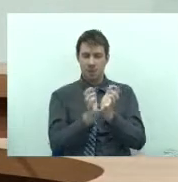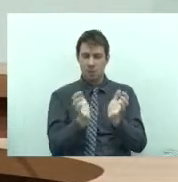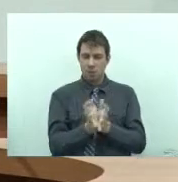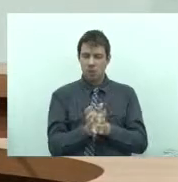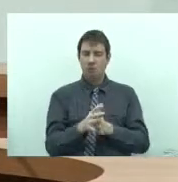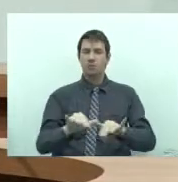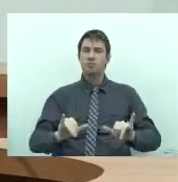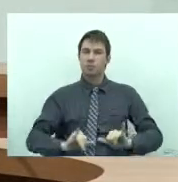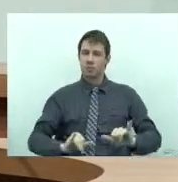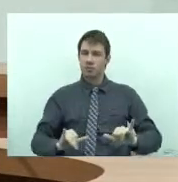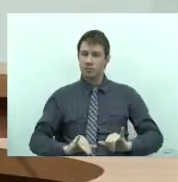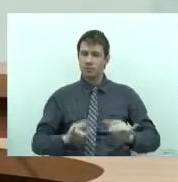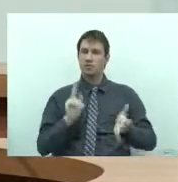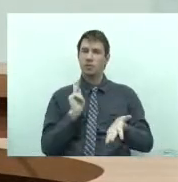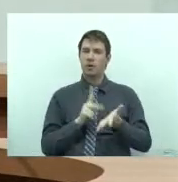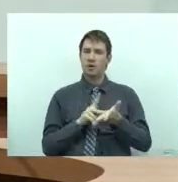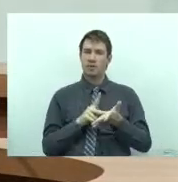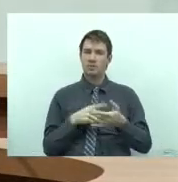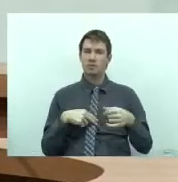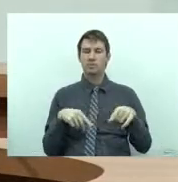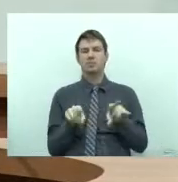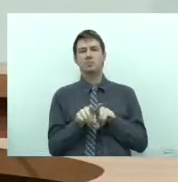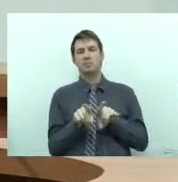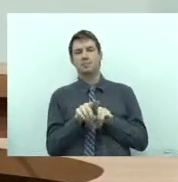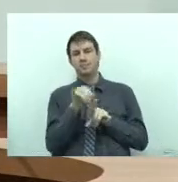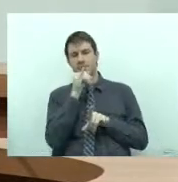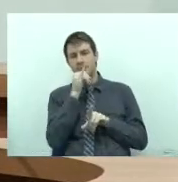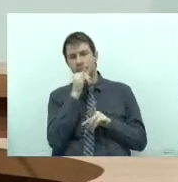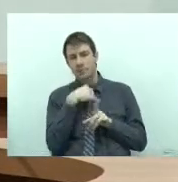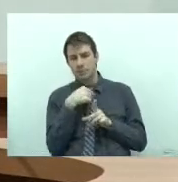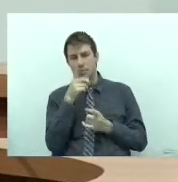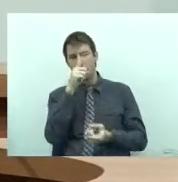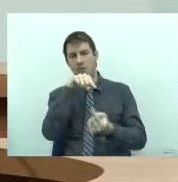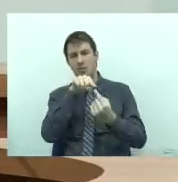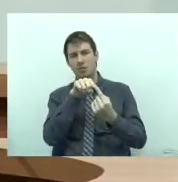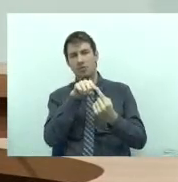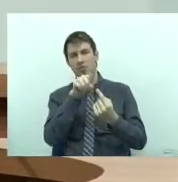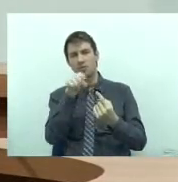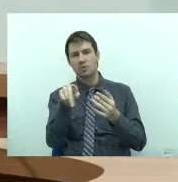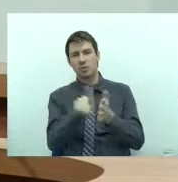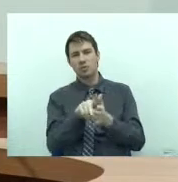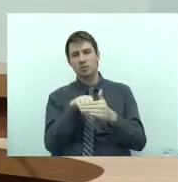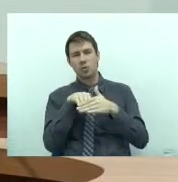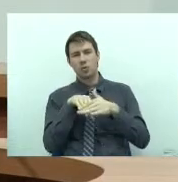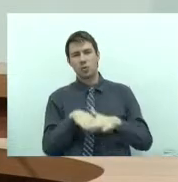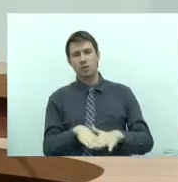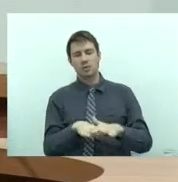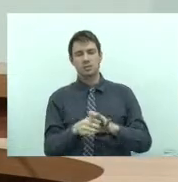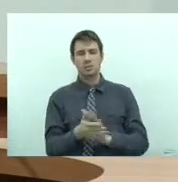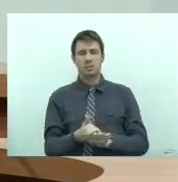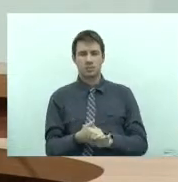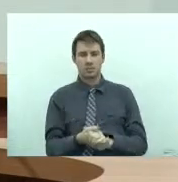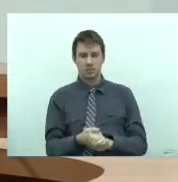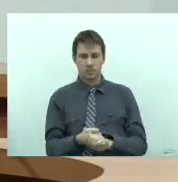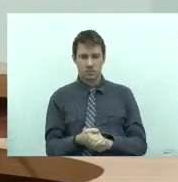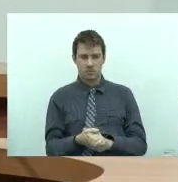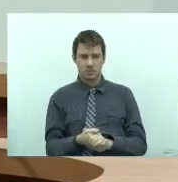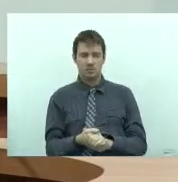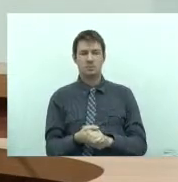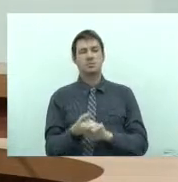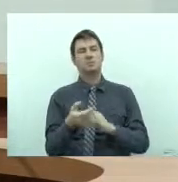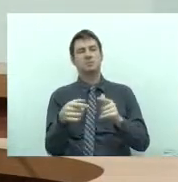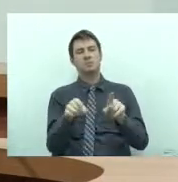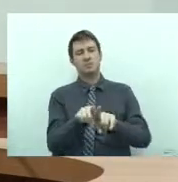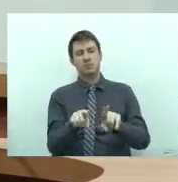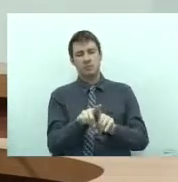sofrida, que sai todos os dias pela manhã com o único objetivo de guardar os nossos entes queridos,